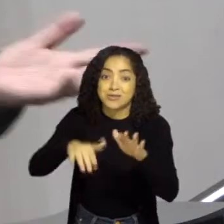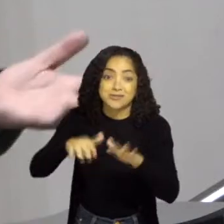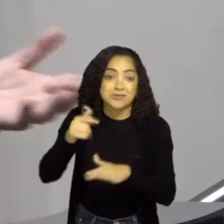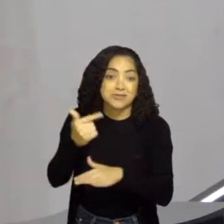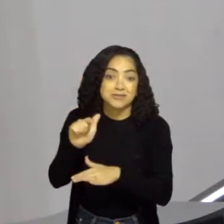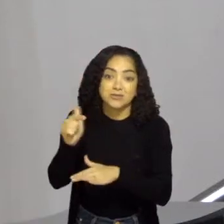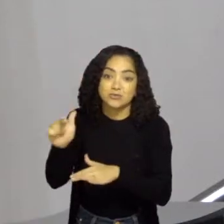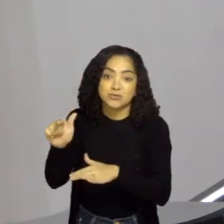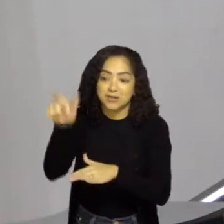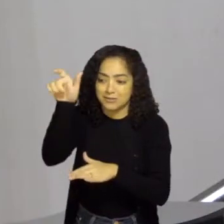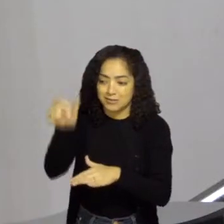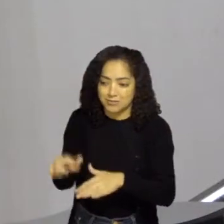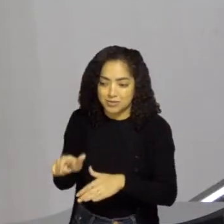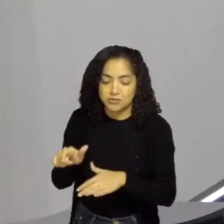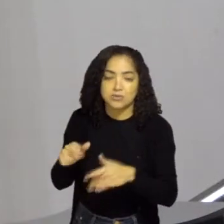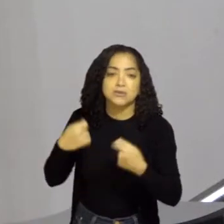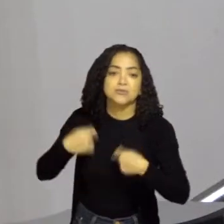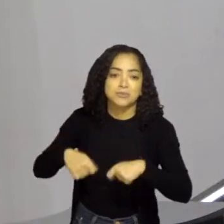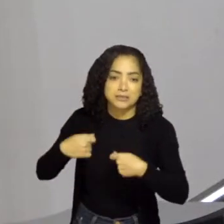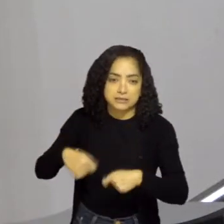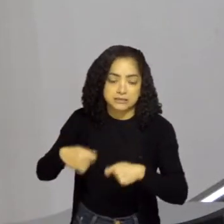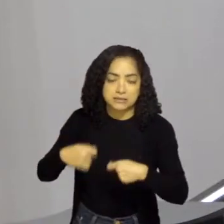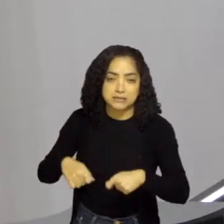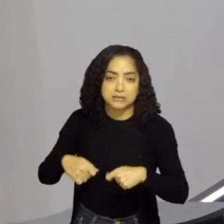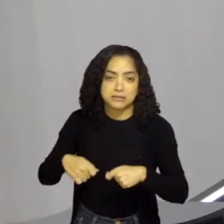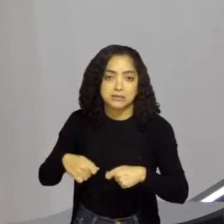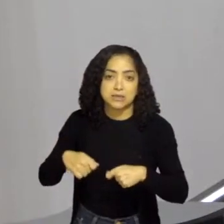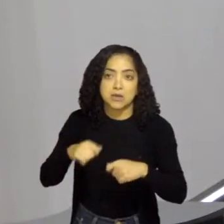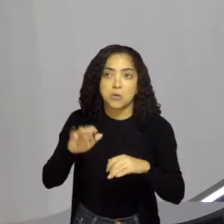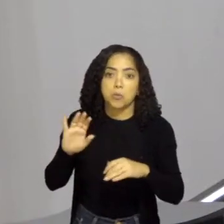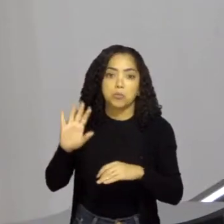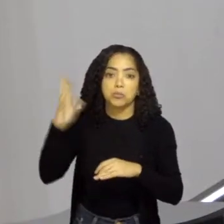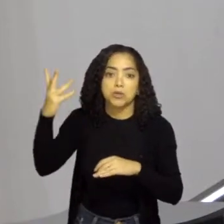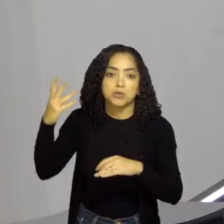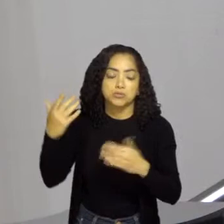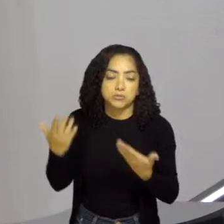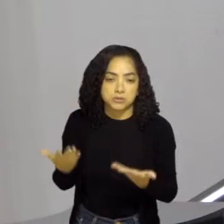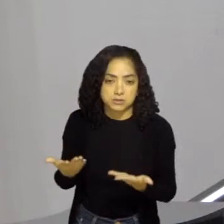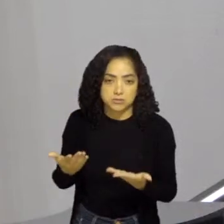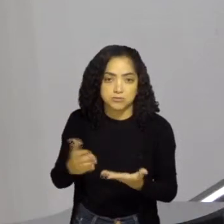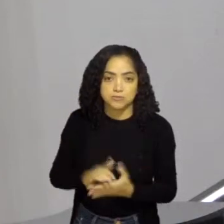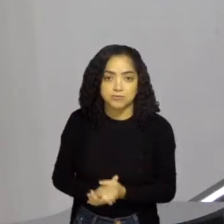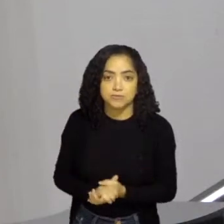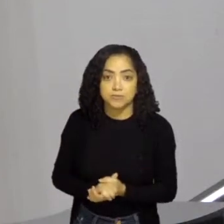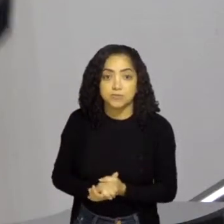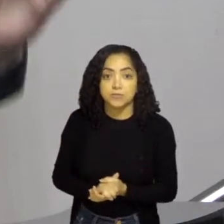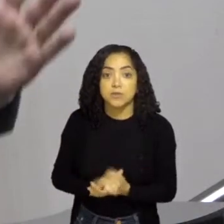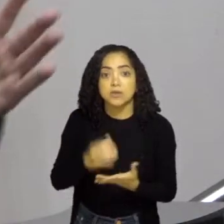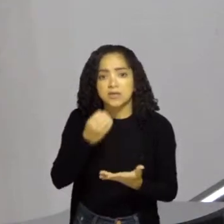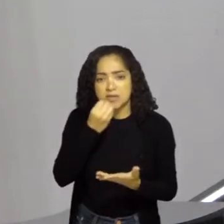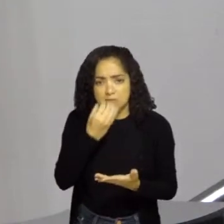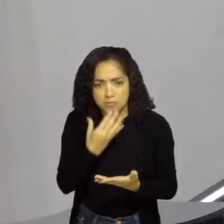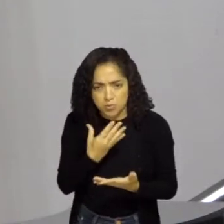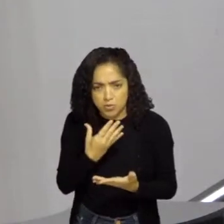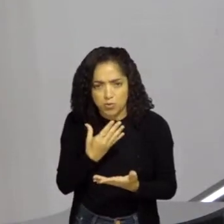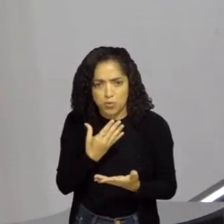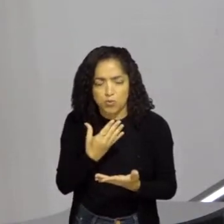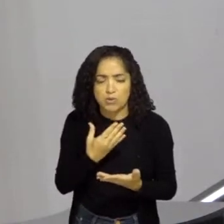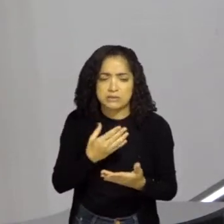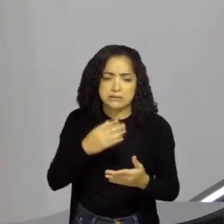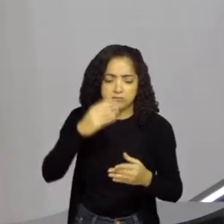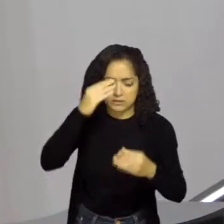pessoas e ninguém sabe a situação dele. Então, quem é bom, entrou em